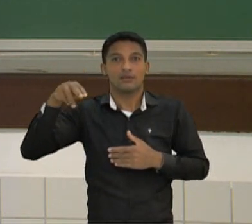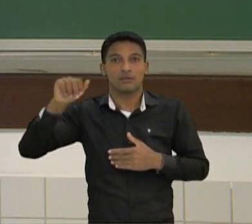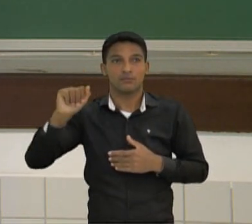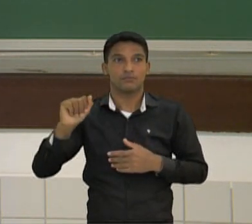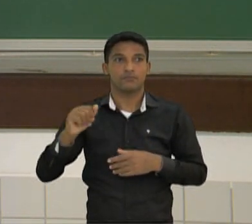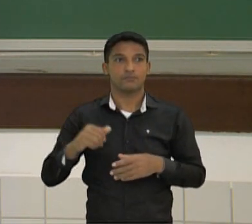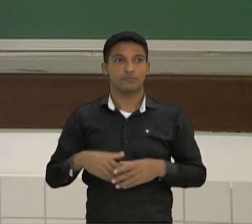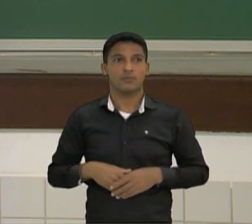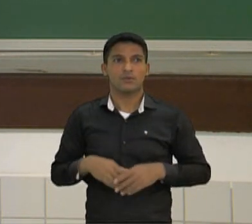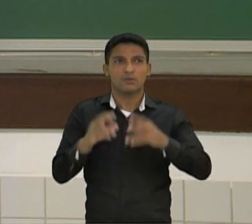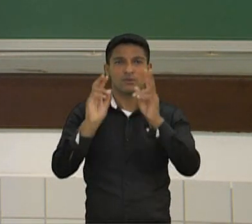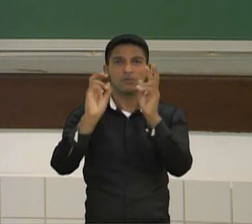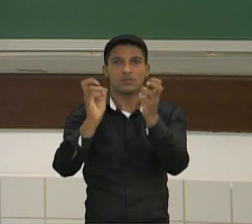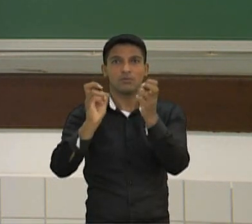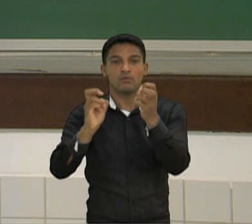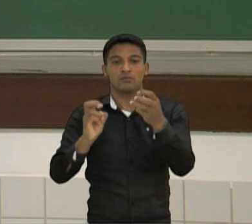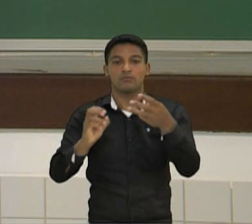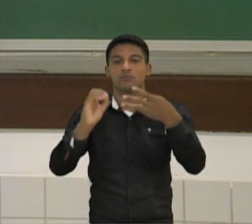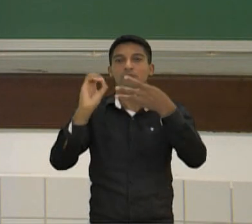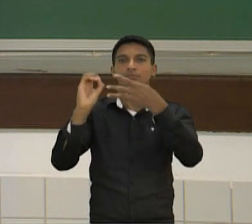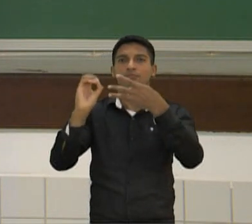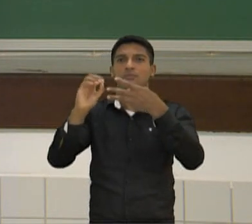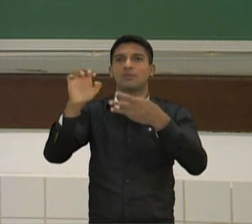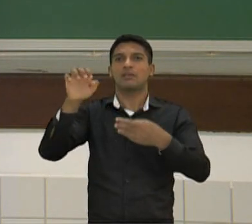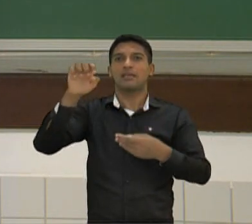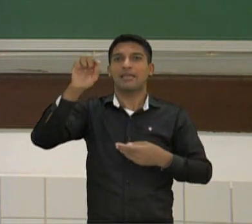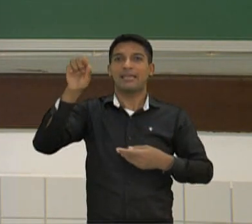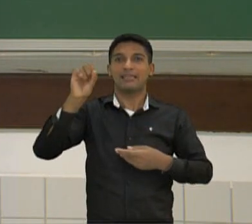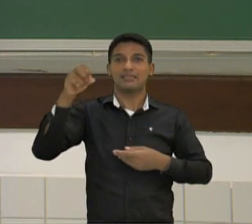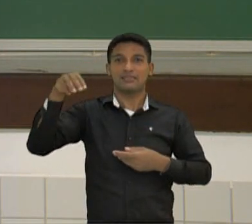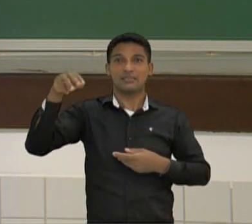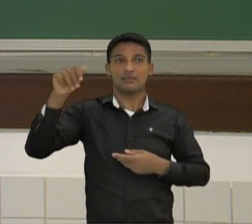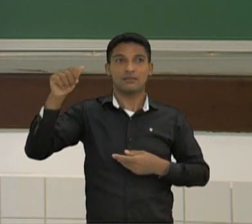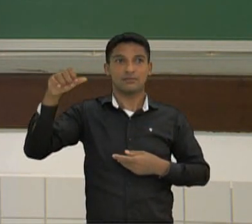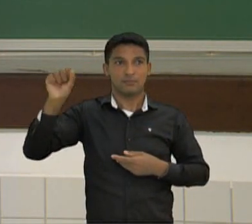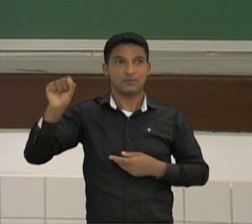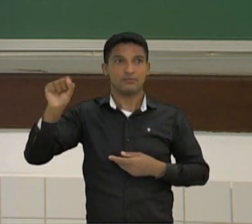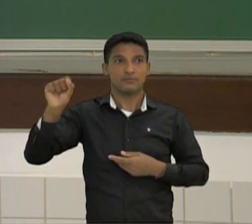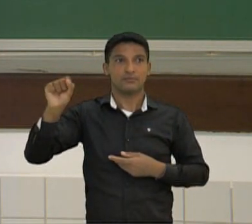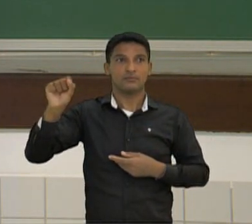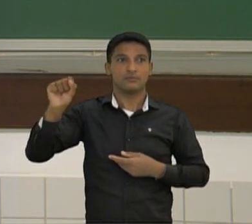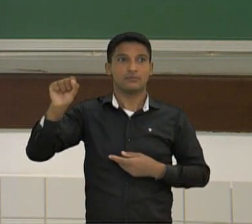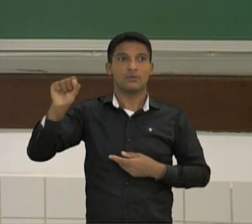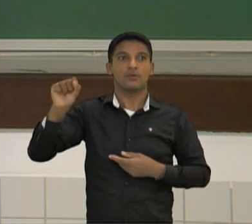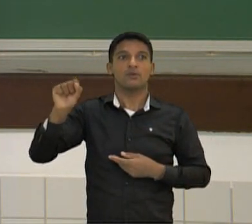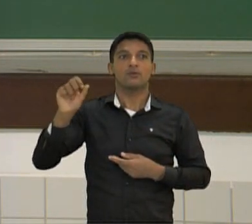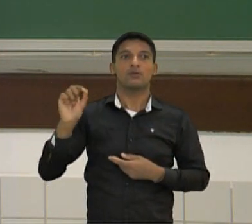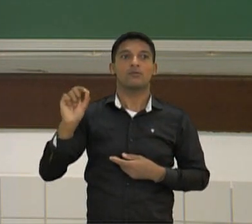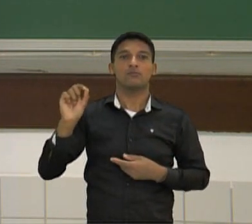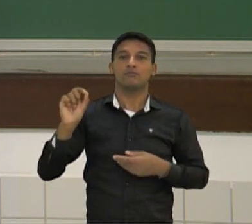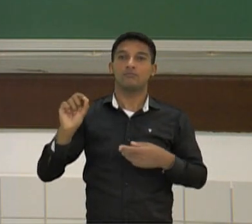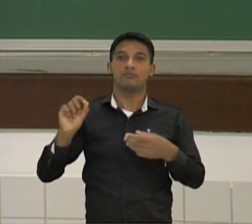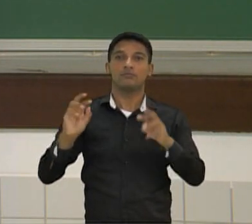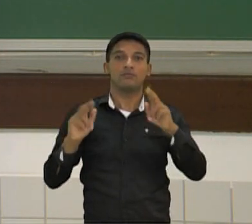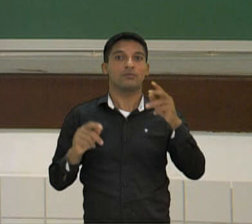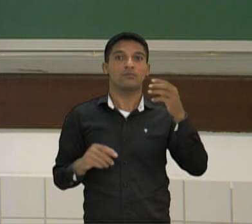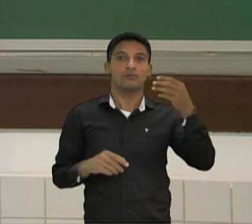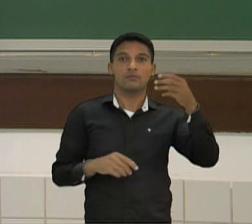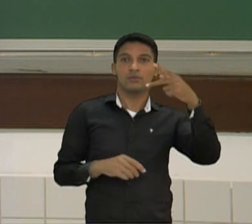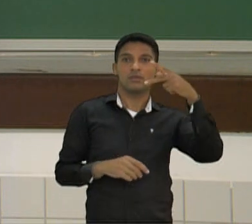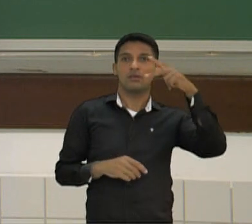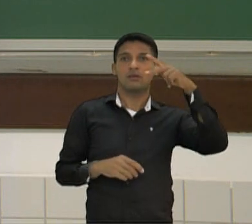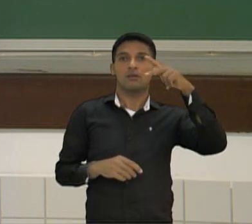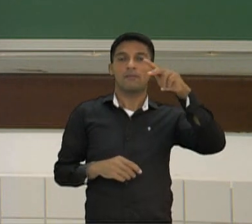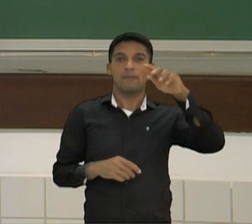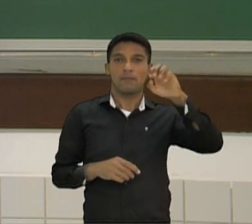em ase, tá? Isso é muito importante a gente estar lembrando. Temos alguns casos que não acontece isso, como por exemplo a pepsina, mas de maneira geral